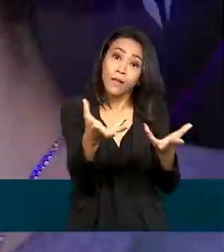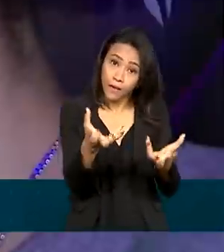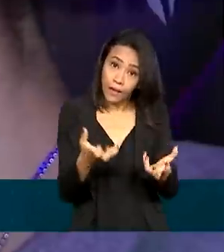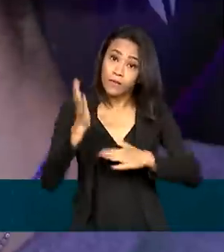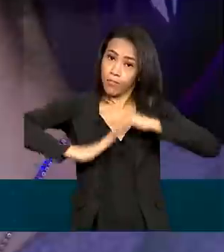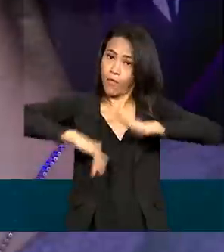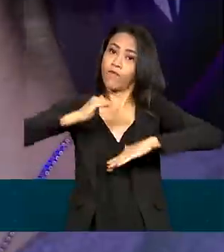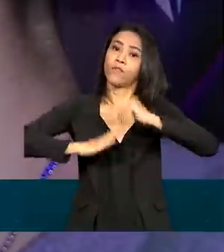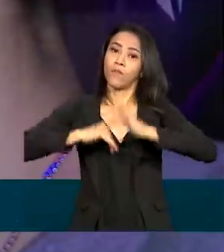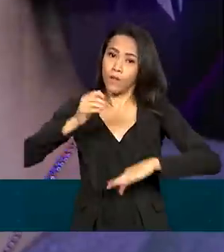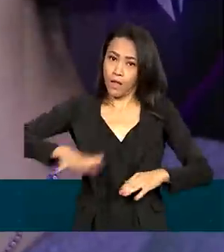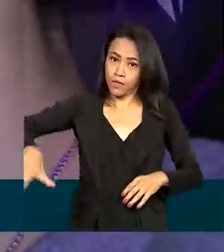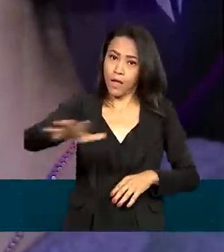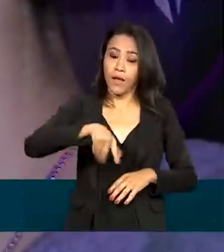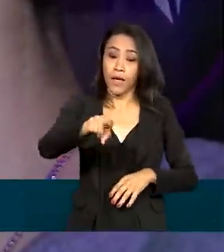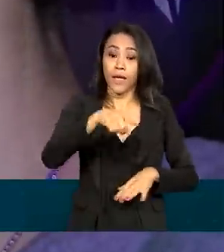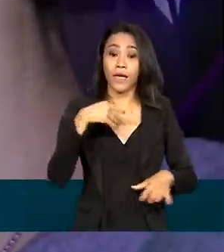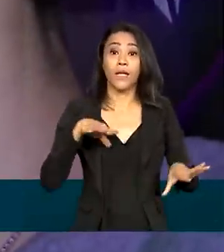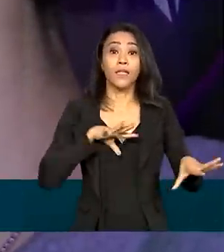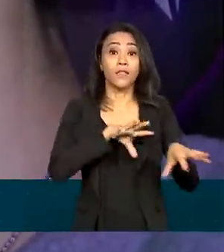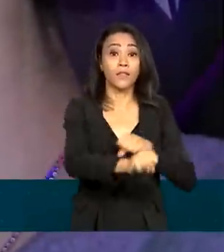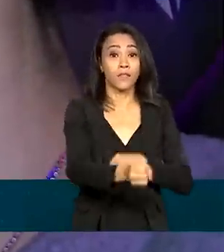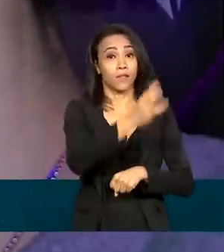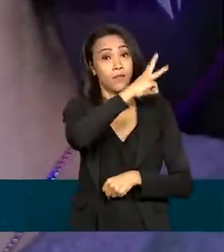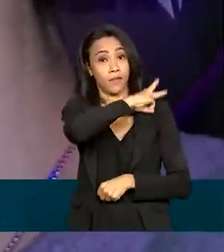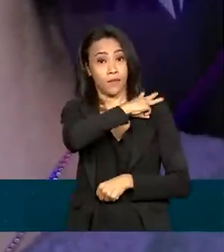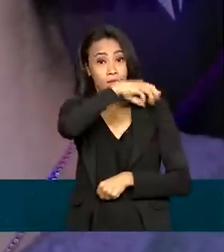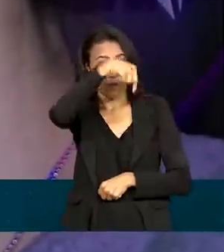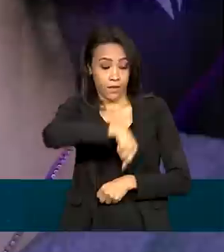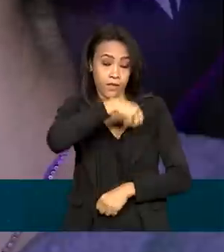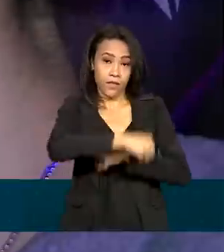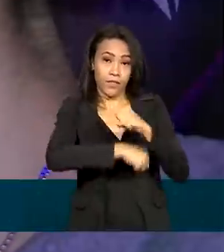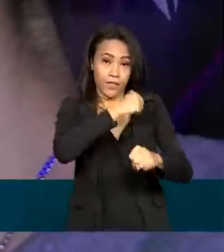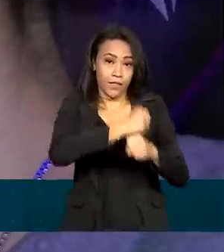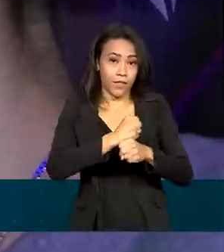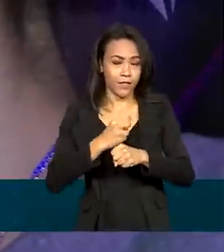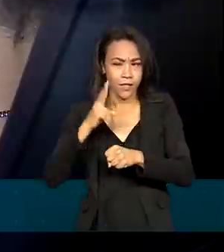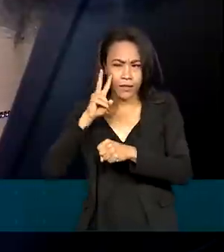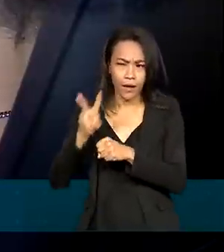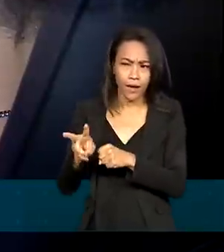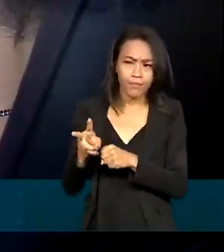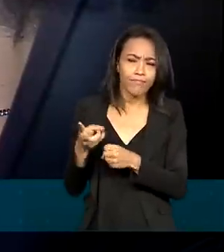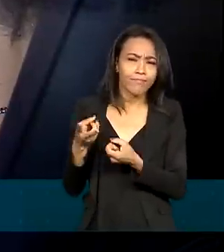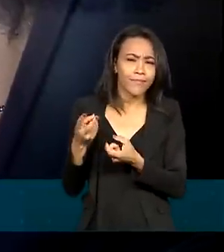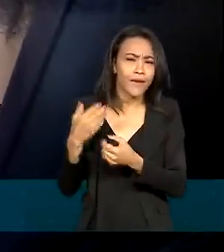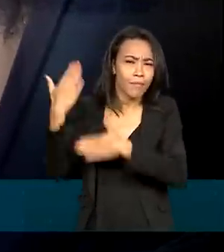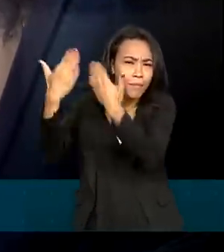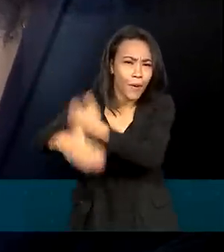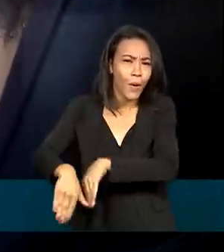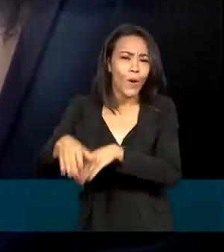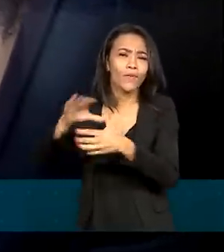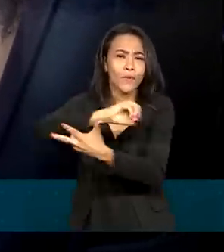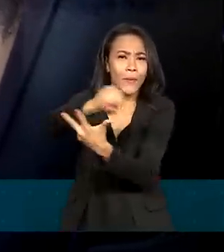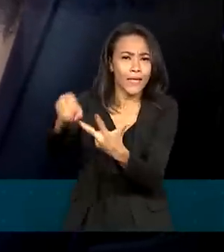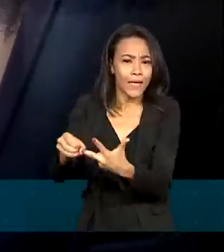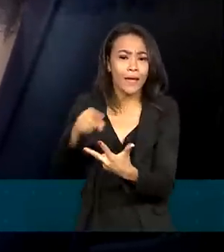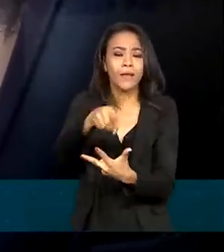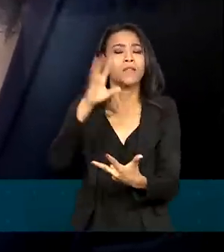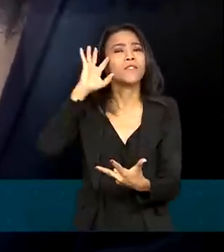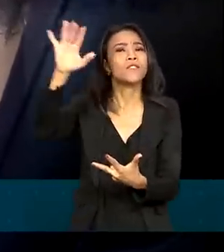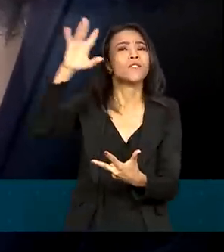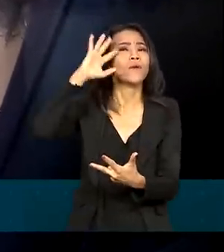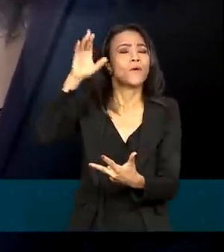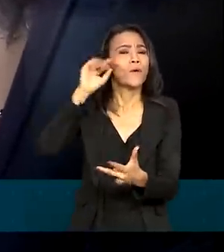ele conclui o ensino médio este ano e já está de olho no ENEM sonha em fazer tecnologia da